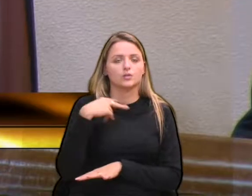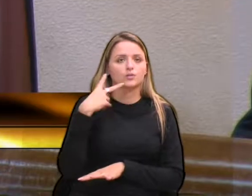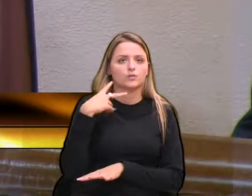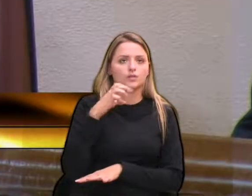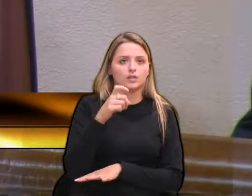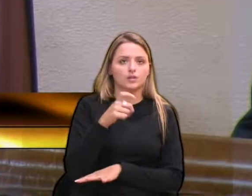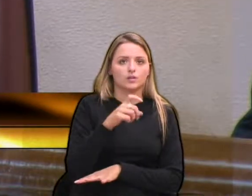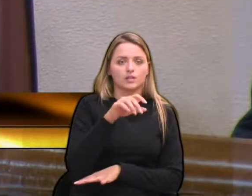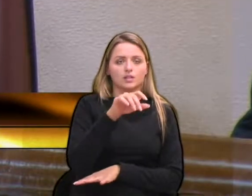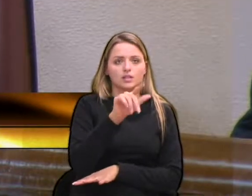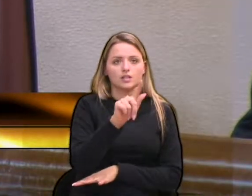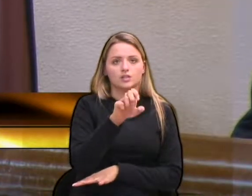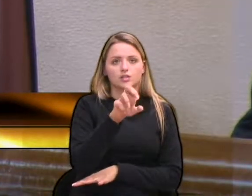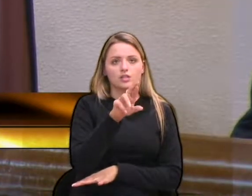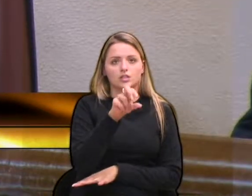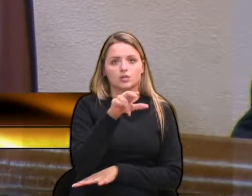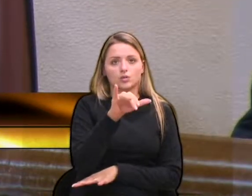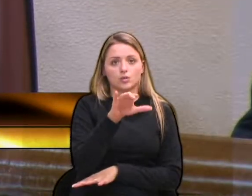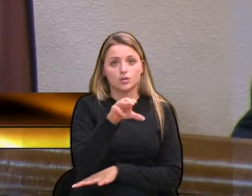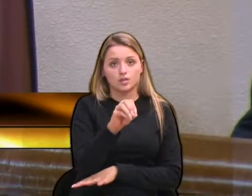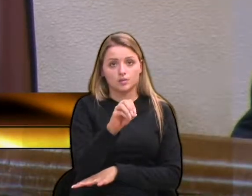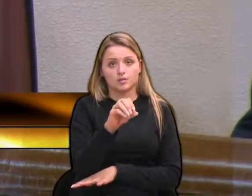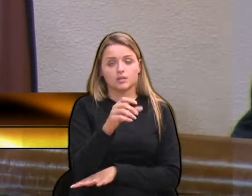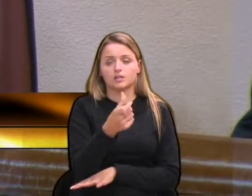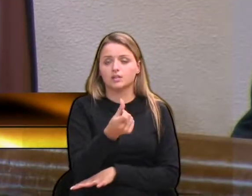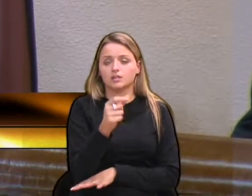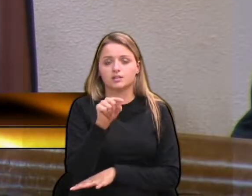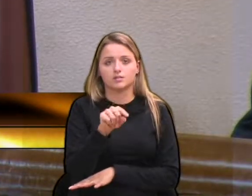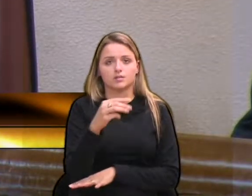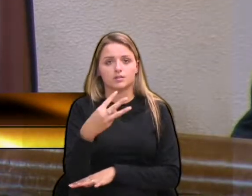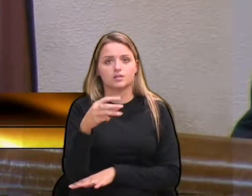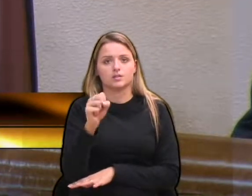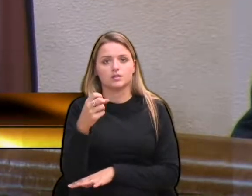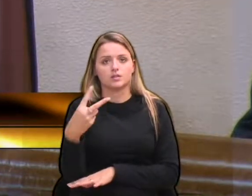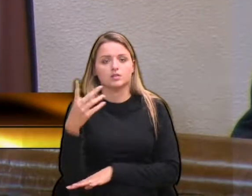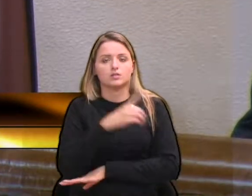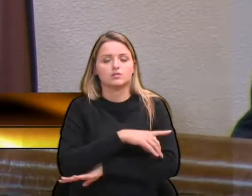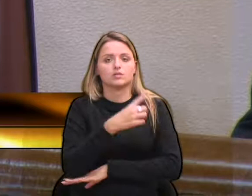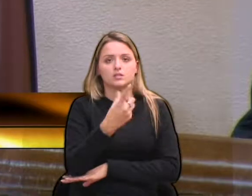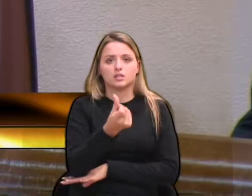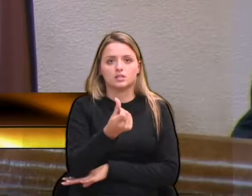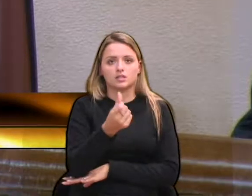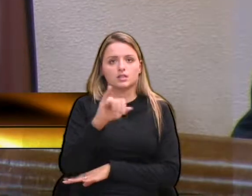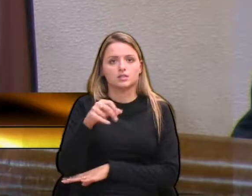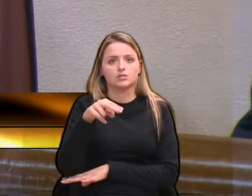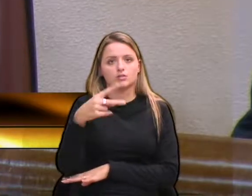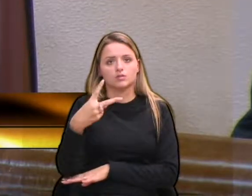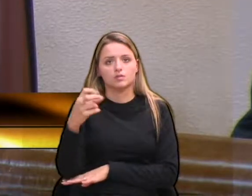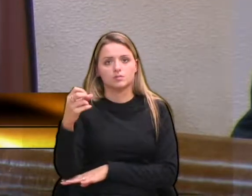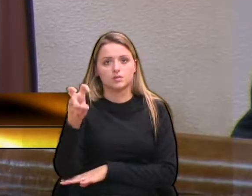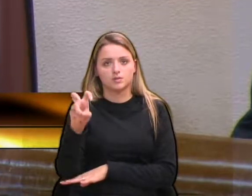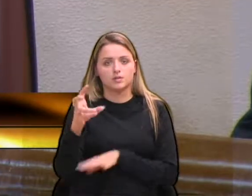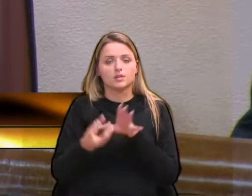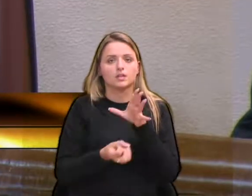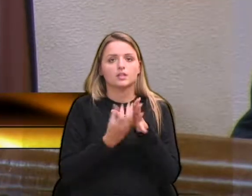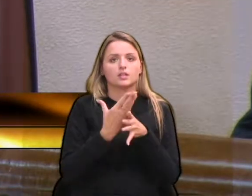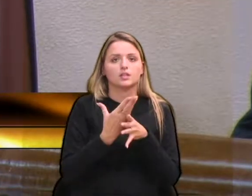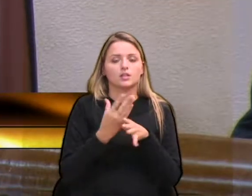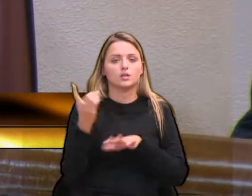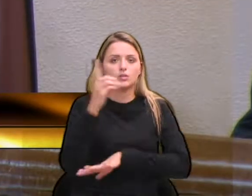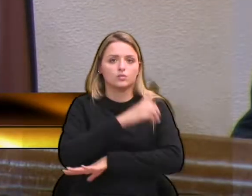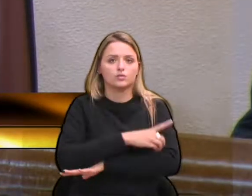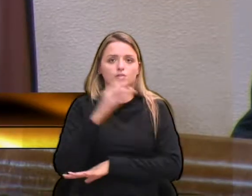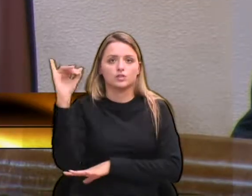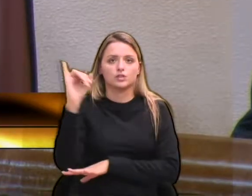e Vamor Vanassi. E a Lei número 6.382, de 16 de junho de 2005, que instituiu o Dia